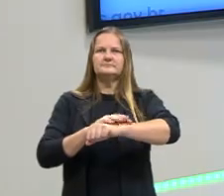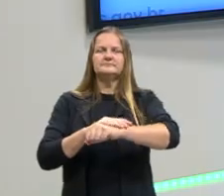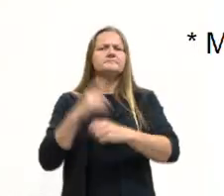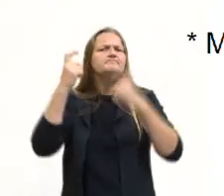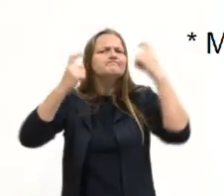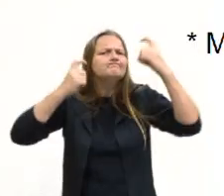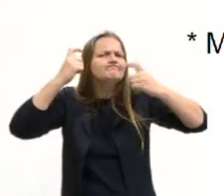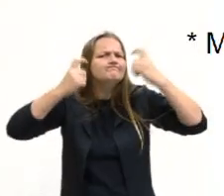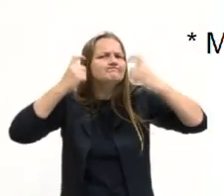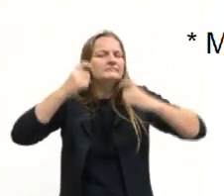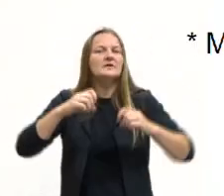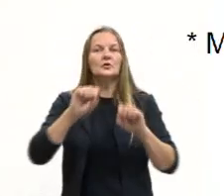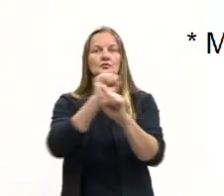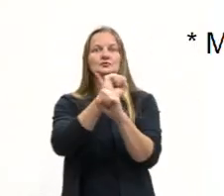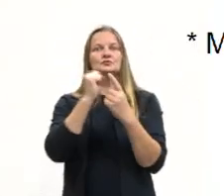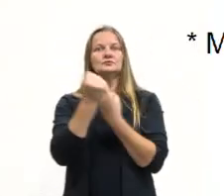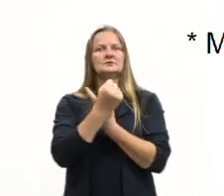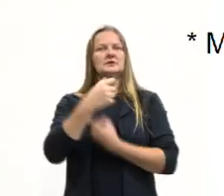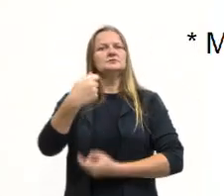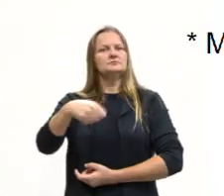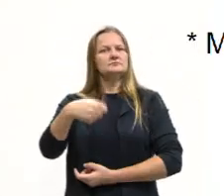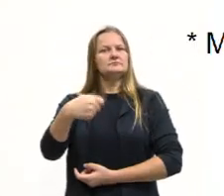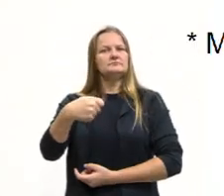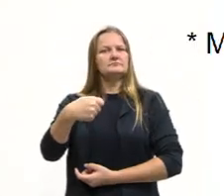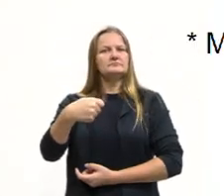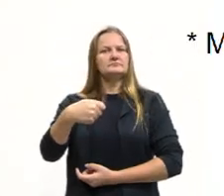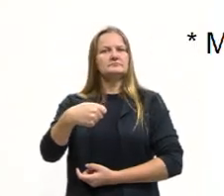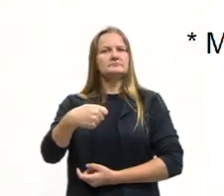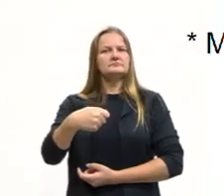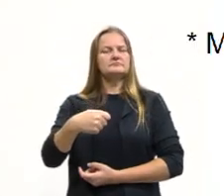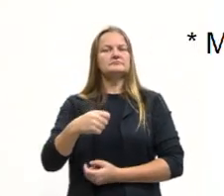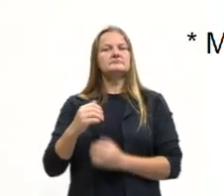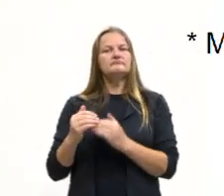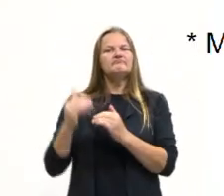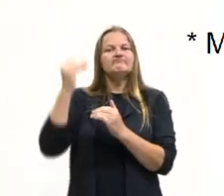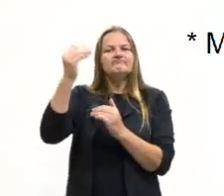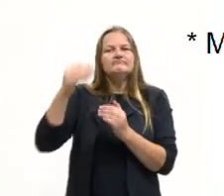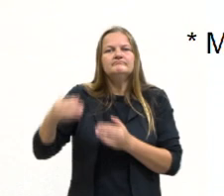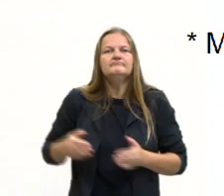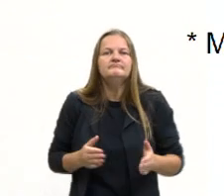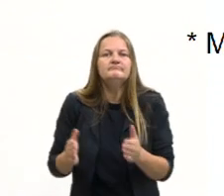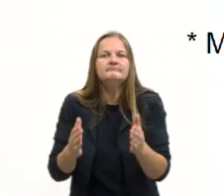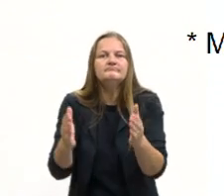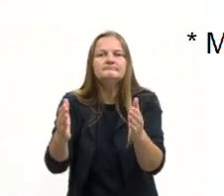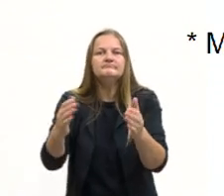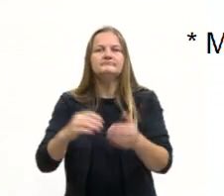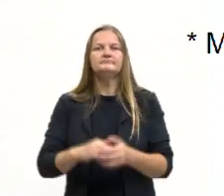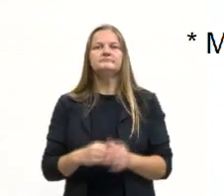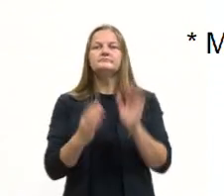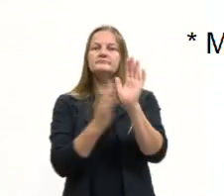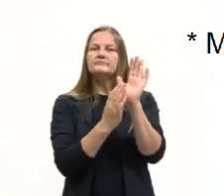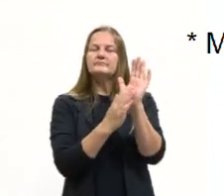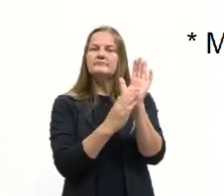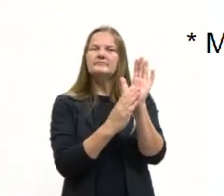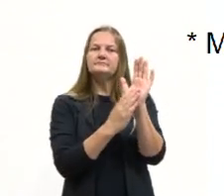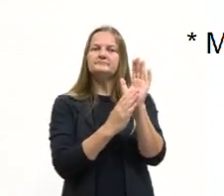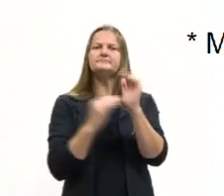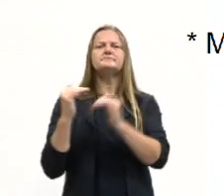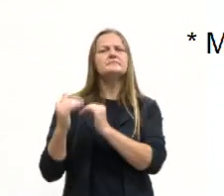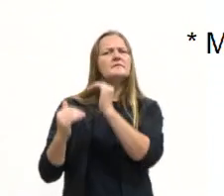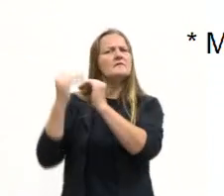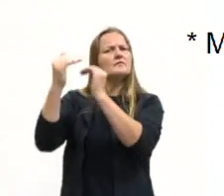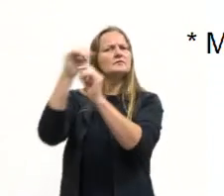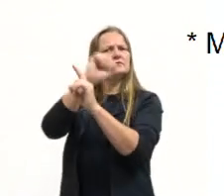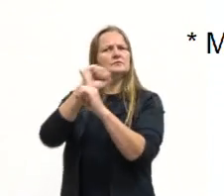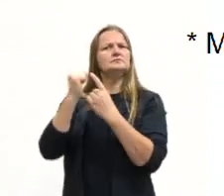Caíque é preocupado que a sociedade precisa manter o seu percurso ele tem essa proposta de evolução